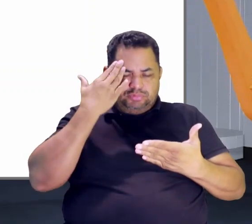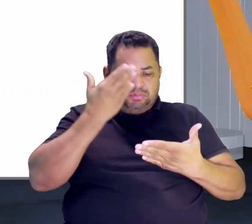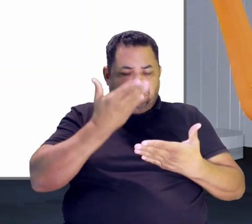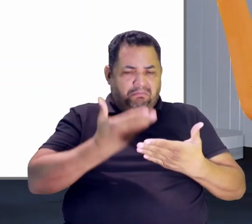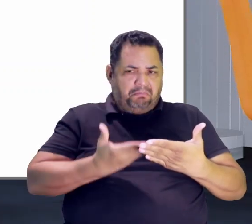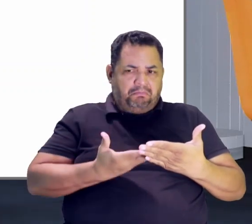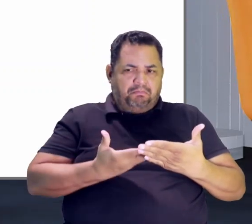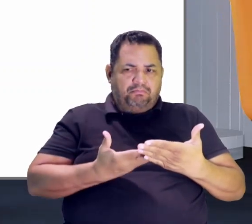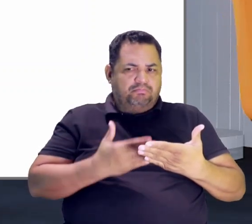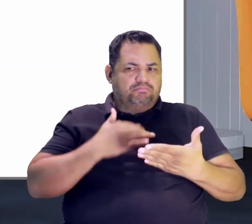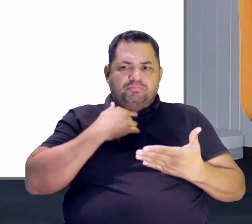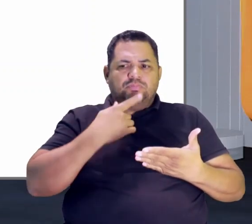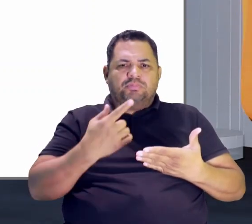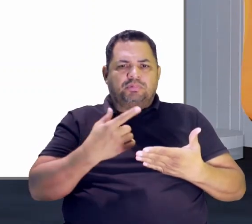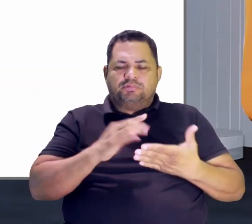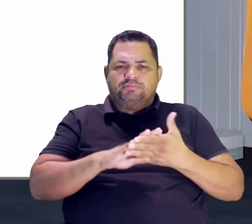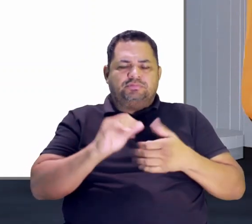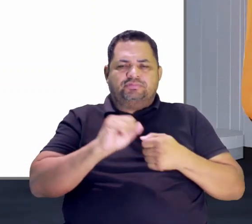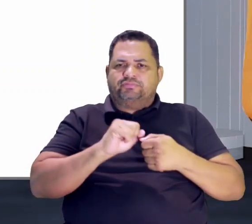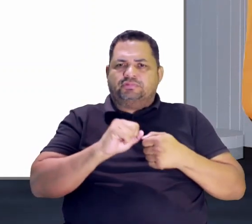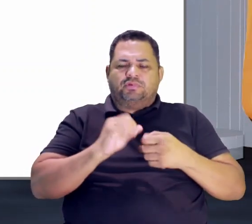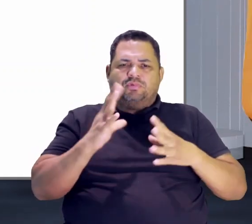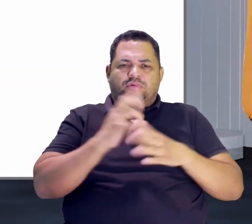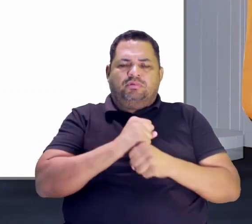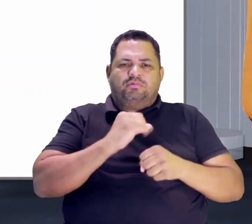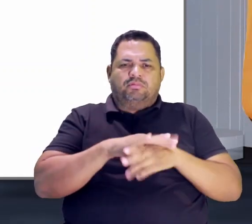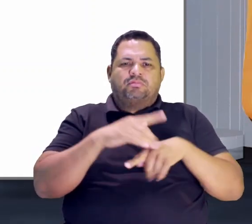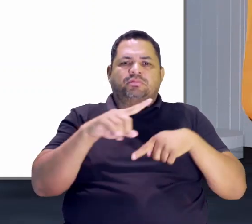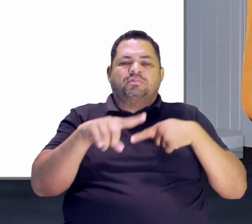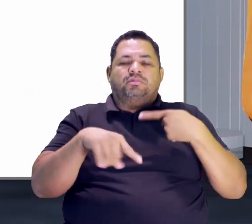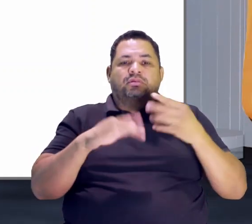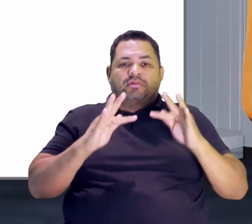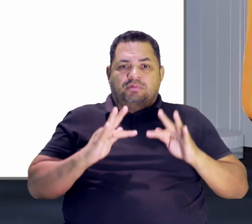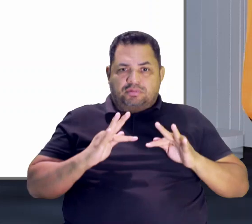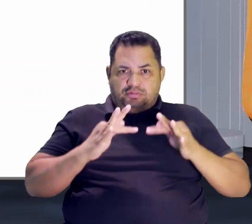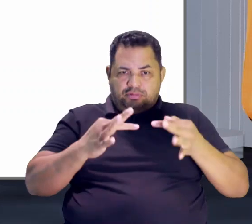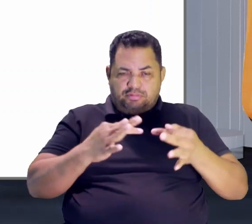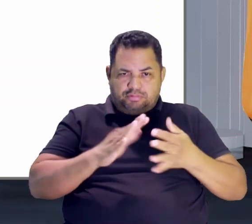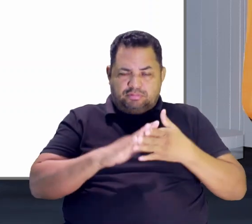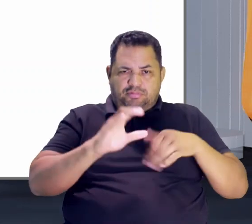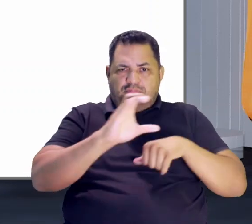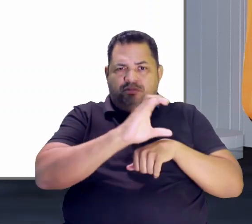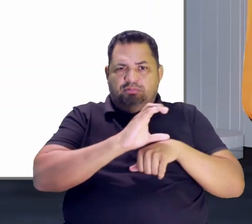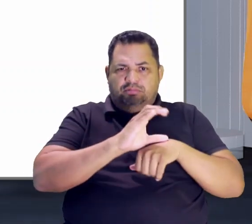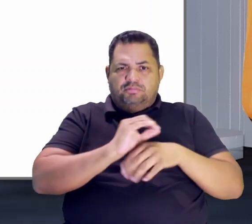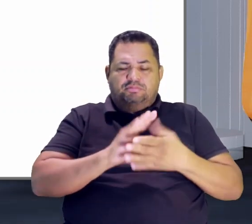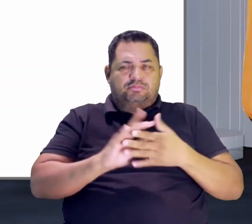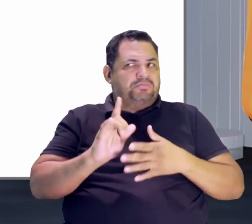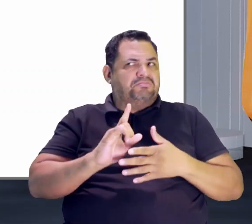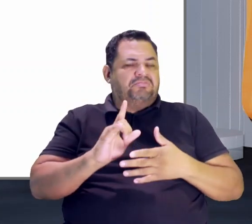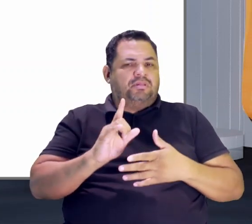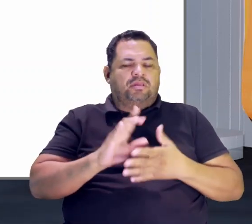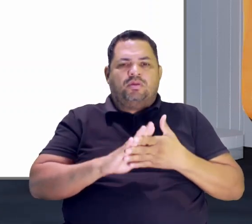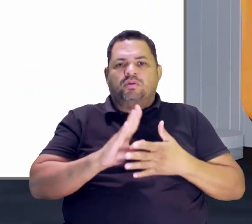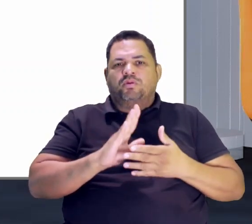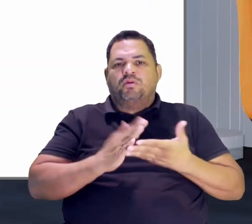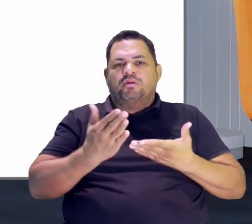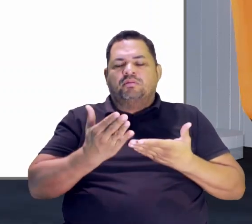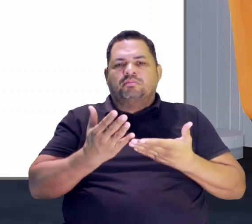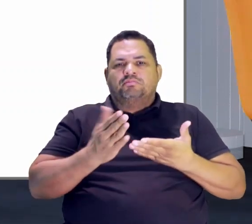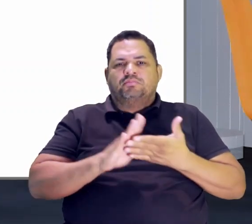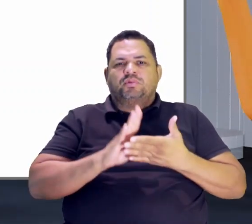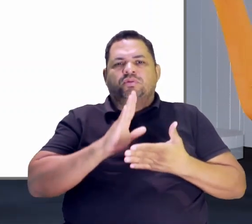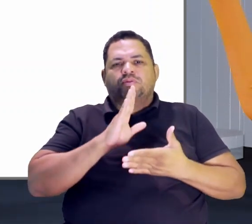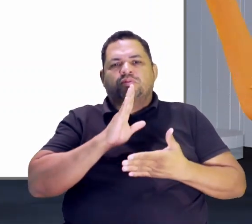ali, não tem jeito de você resolver, né? Aí lá no final, como o concurso não é só conhecimento, é habilidade